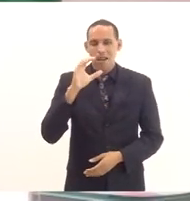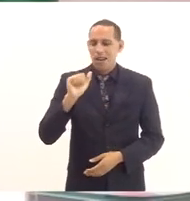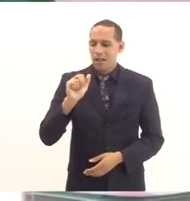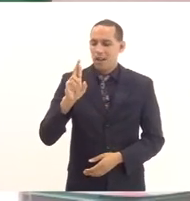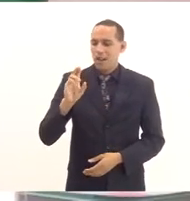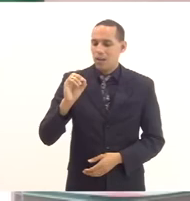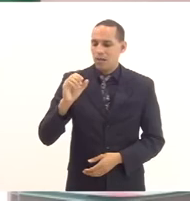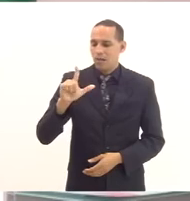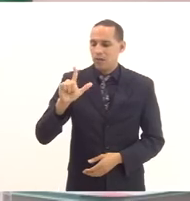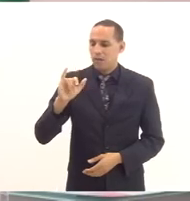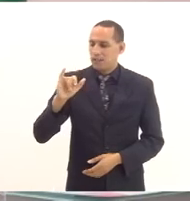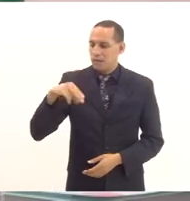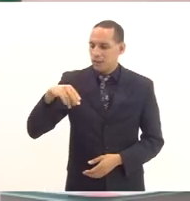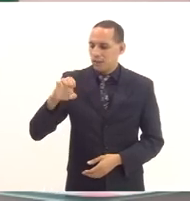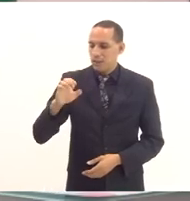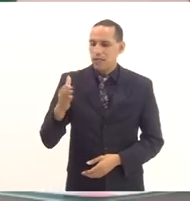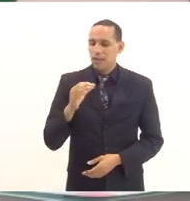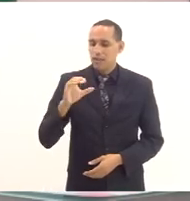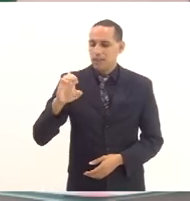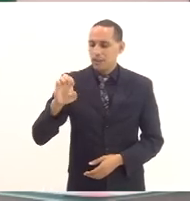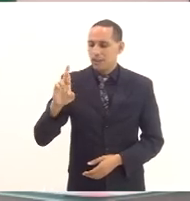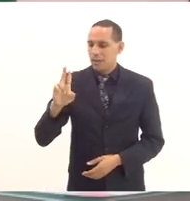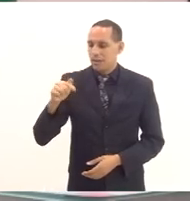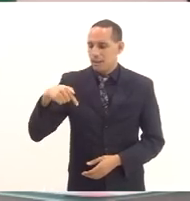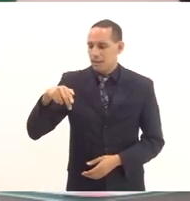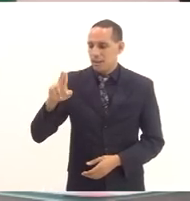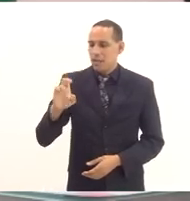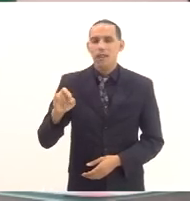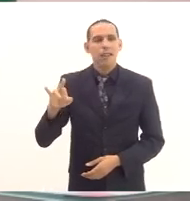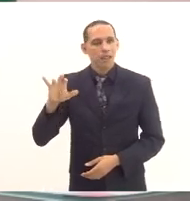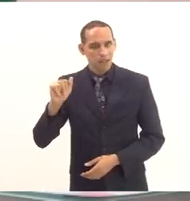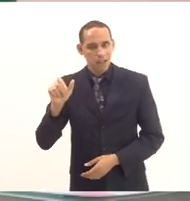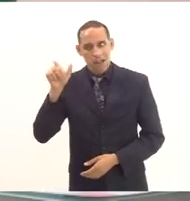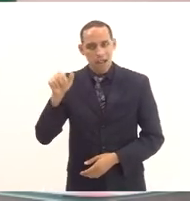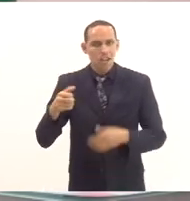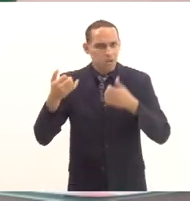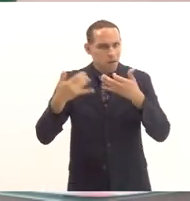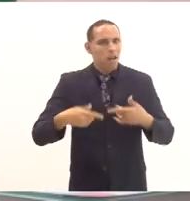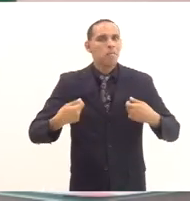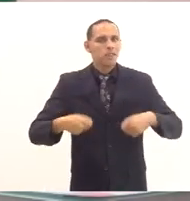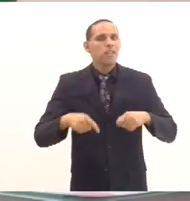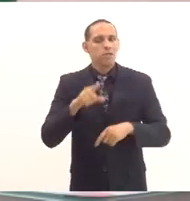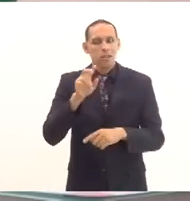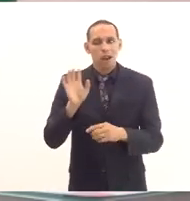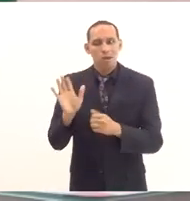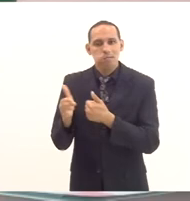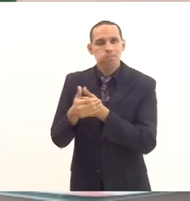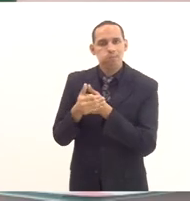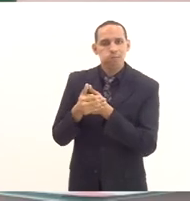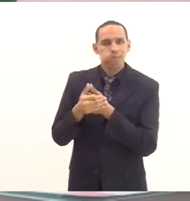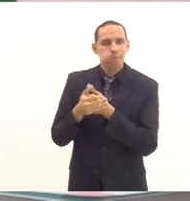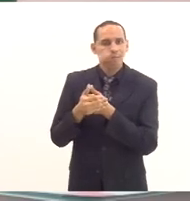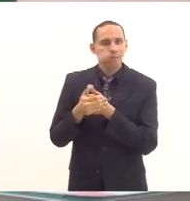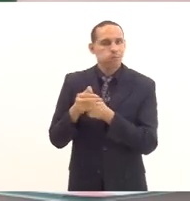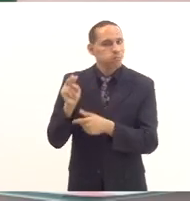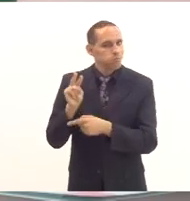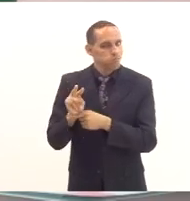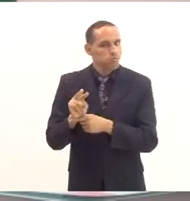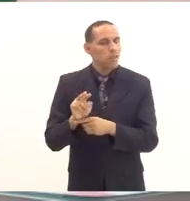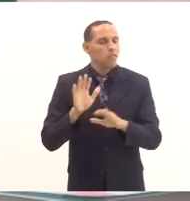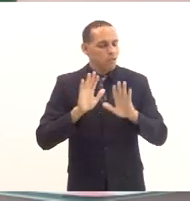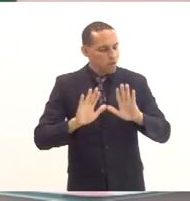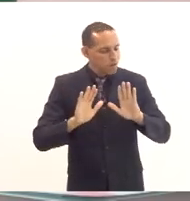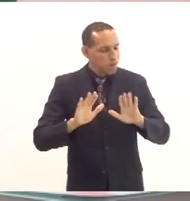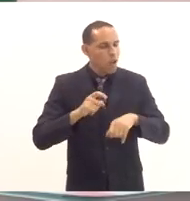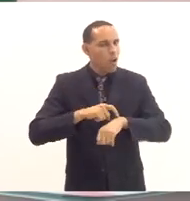Caroline Cerqueira que tem muito a dar explicação e o senhor tá ajudando a escondê-la e pode